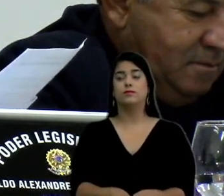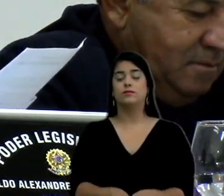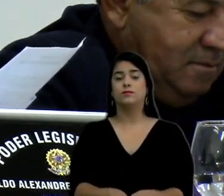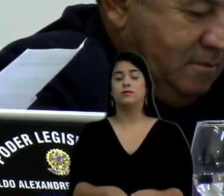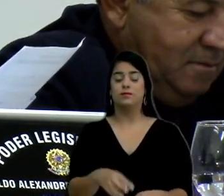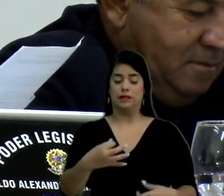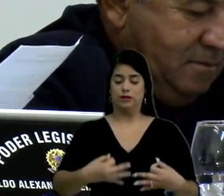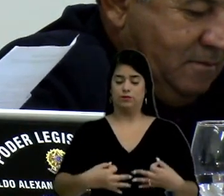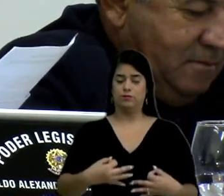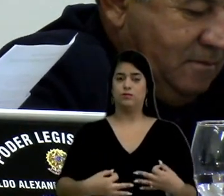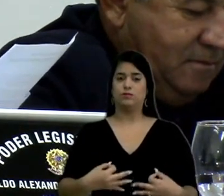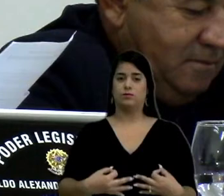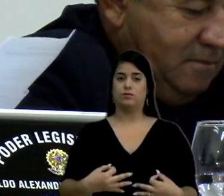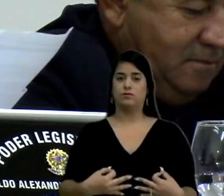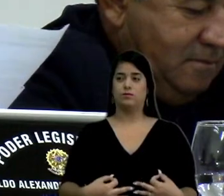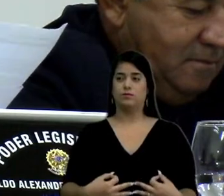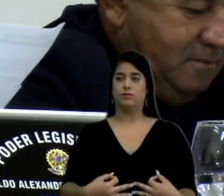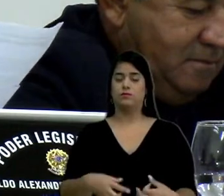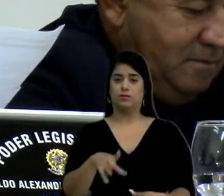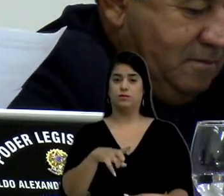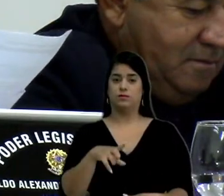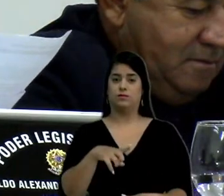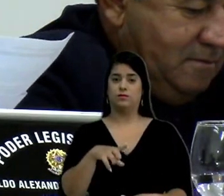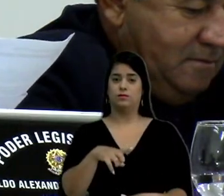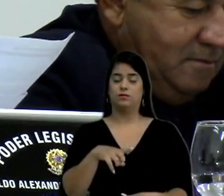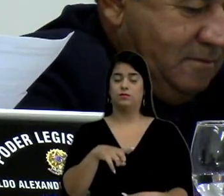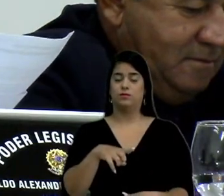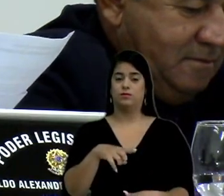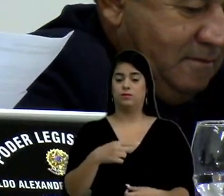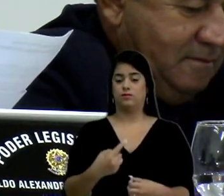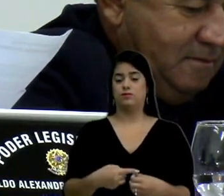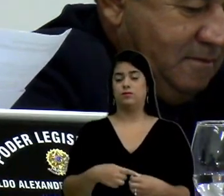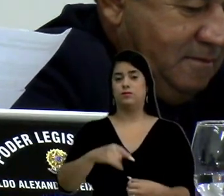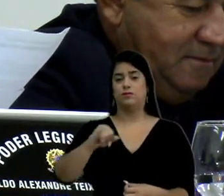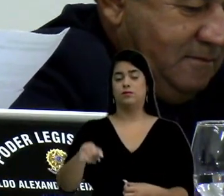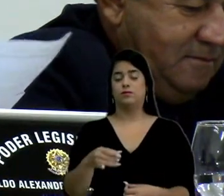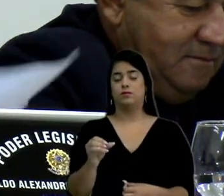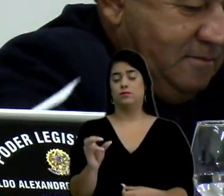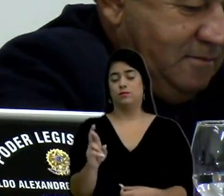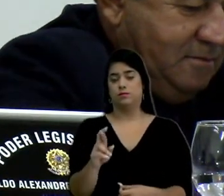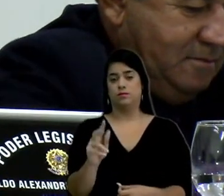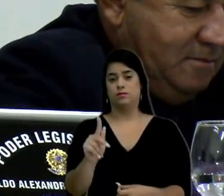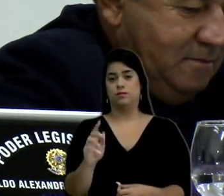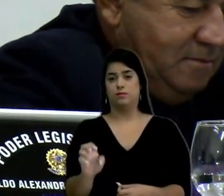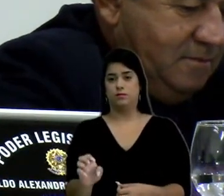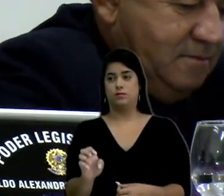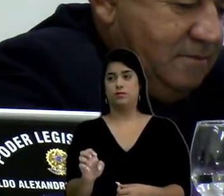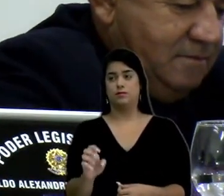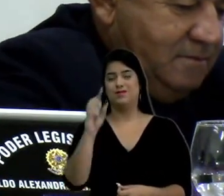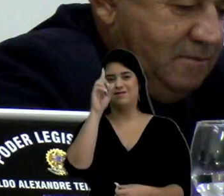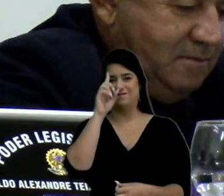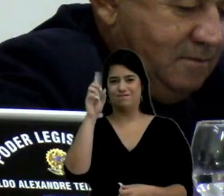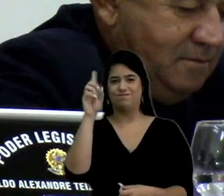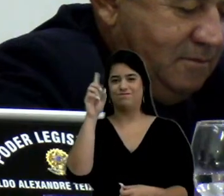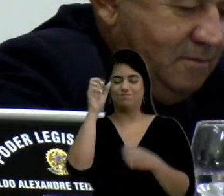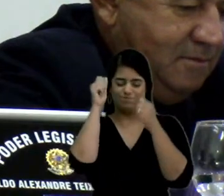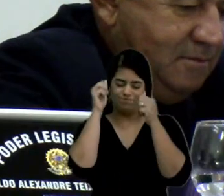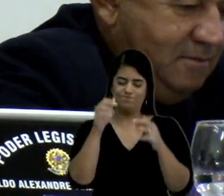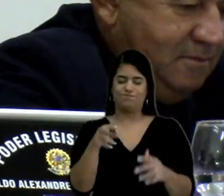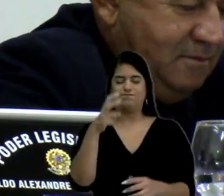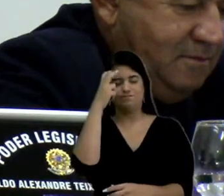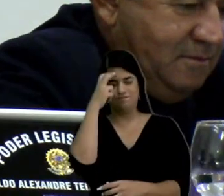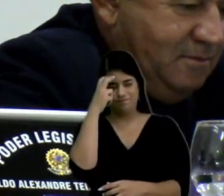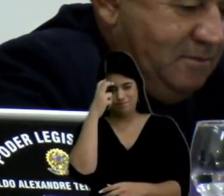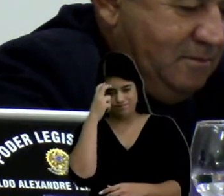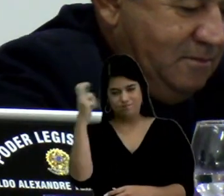promotor de justiça que nós temos no nosso município que é Jorge gonçalv da Silva que Deus lhe dê sabedoria esse